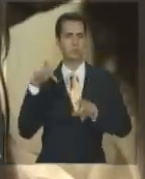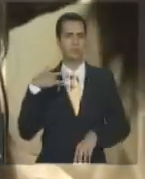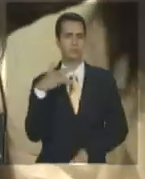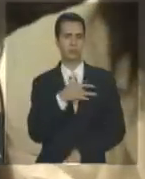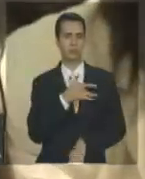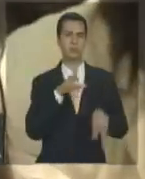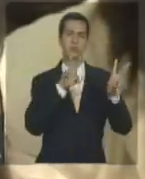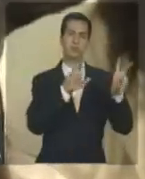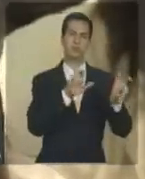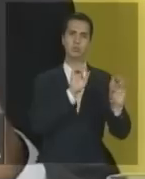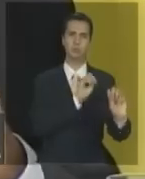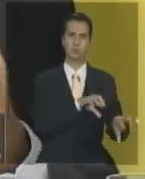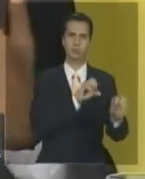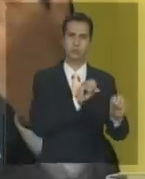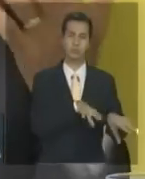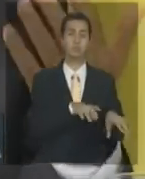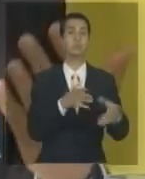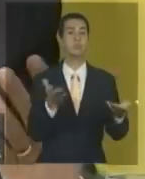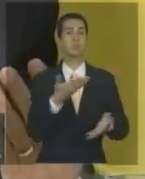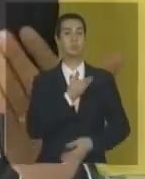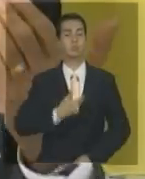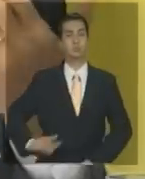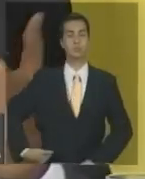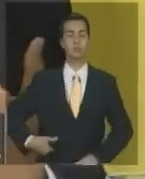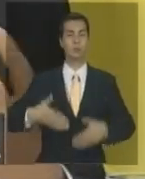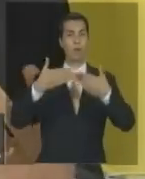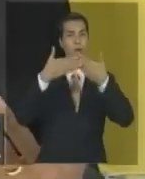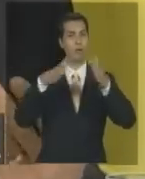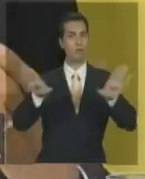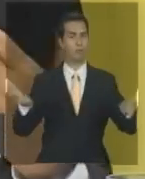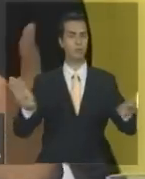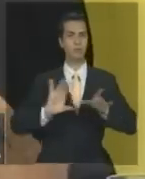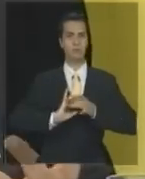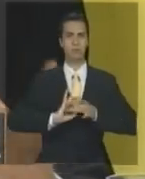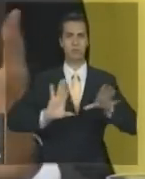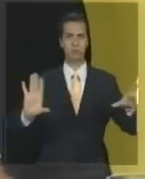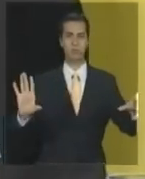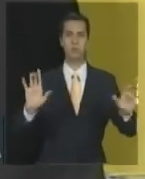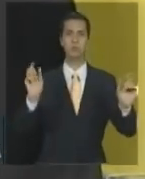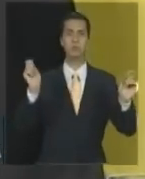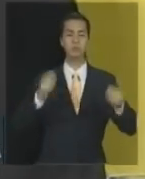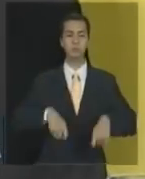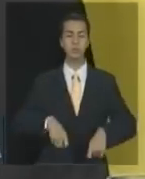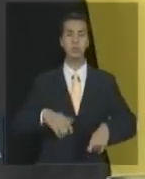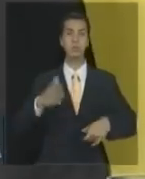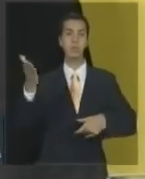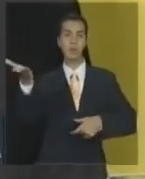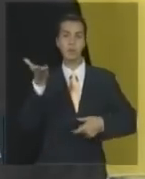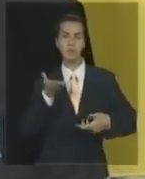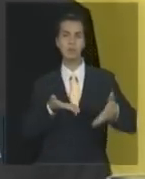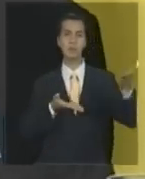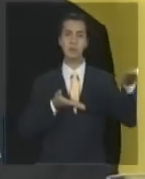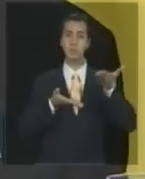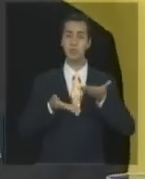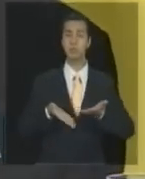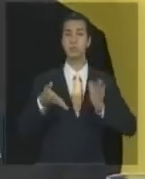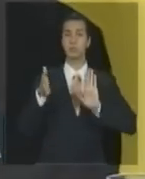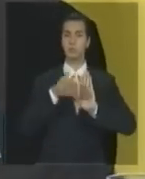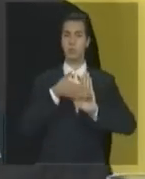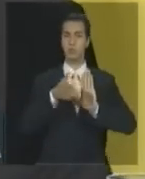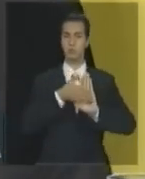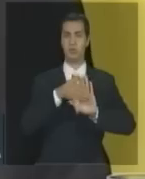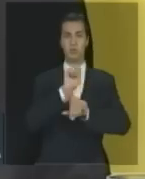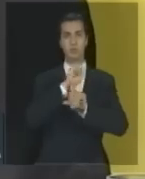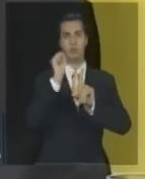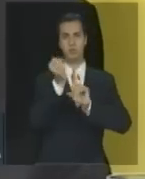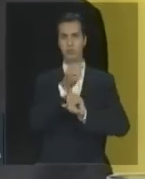as áreas, onde o governo abriu-se para receber os insumos, os influxos das propostas da